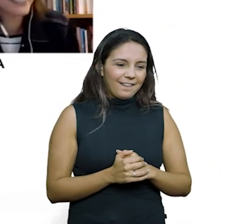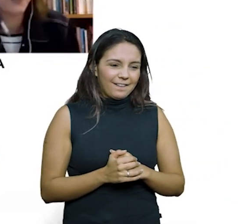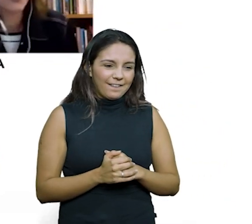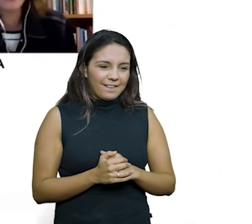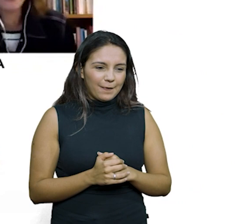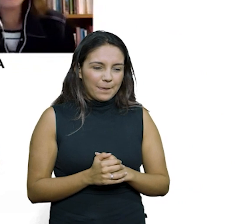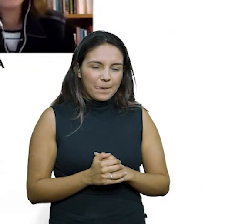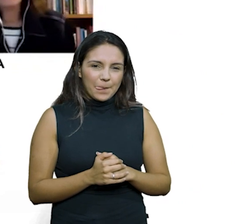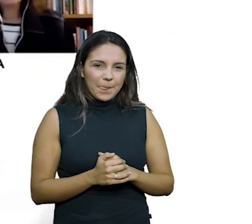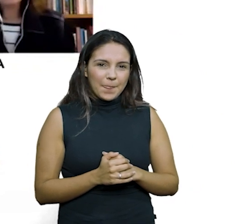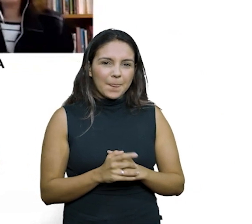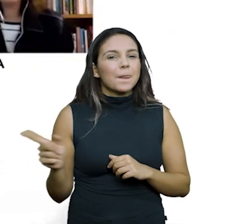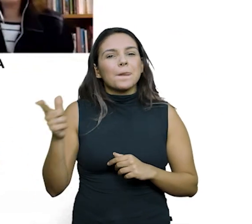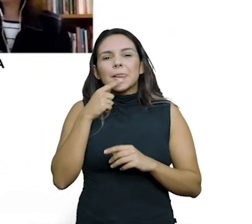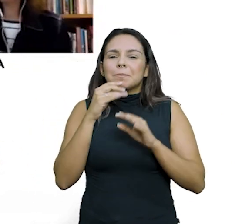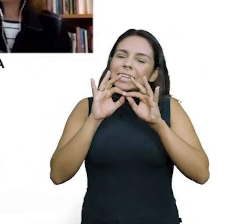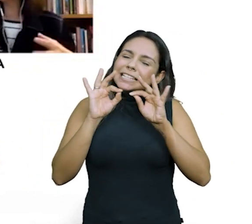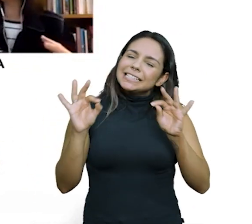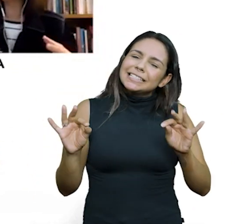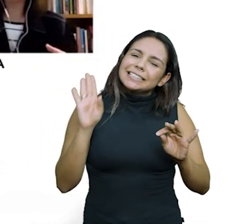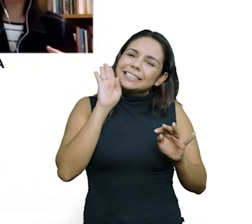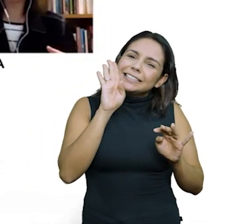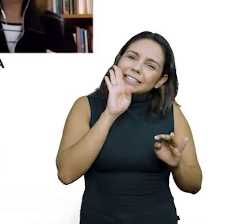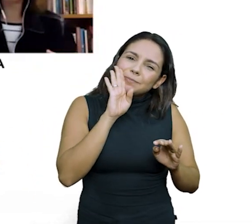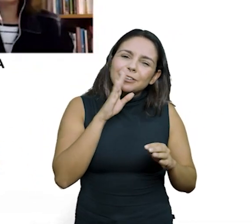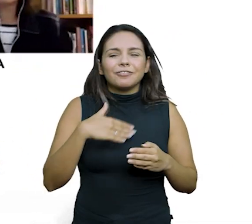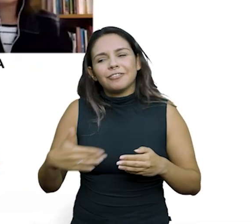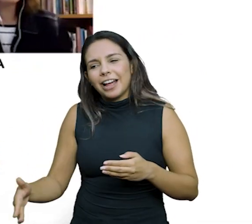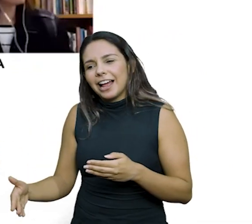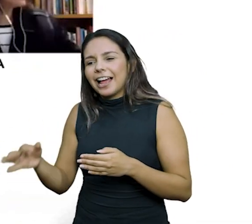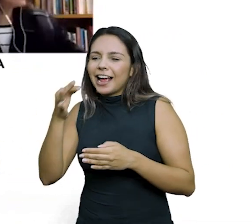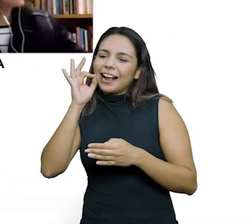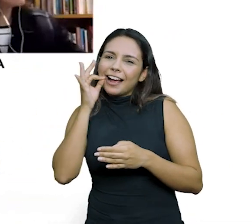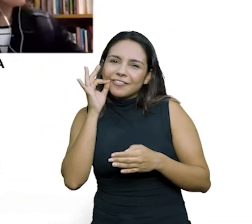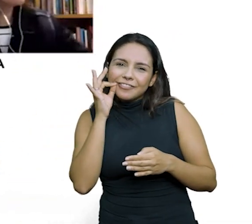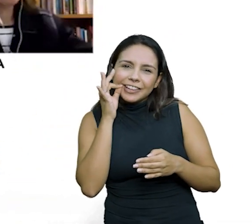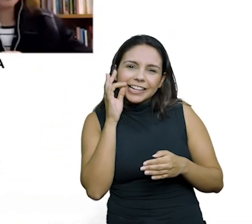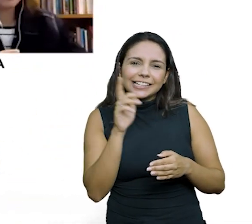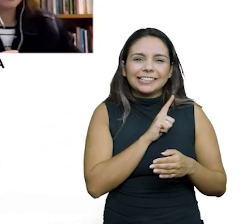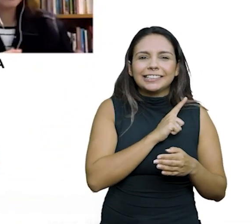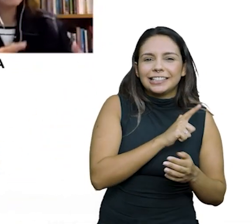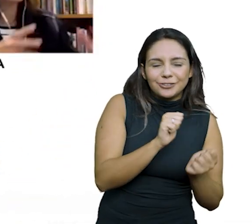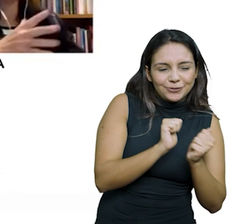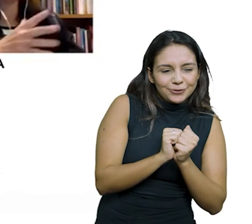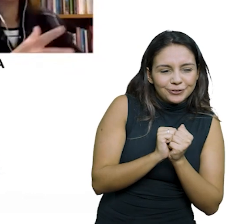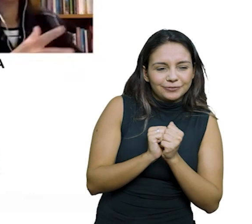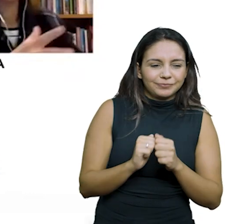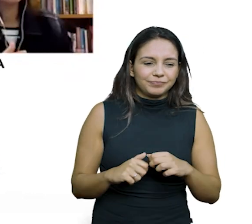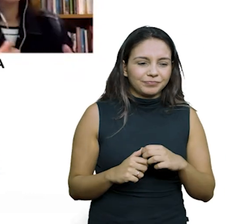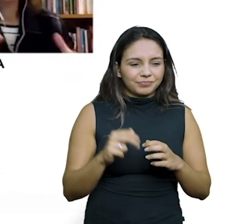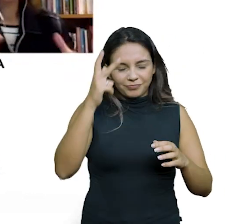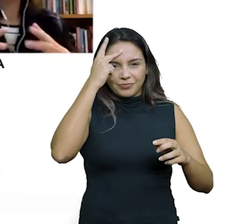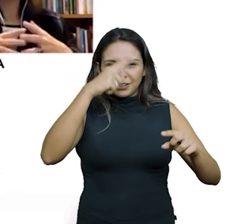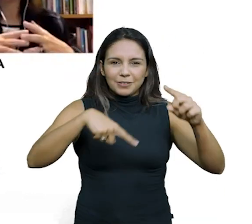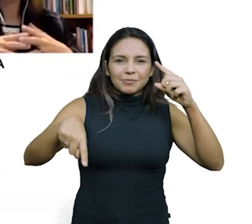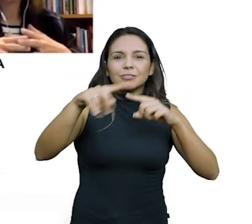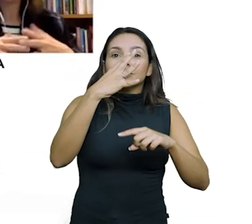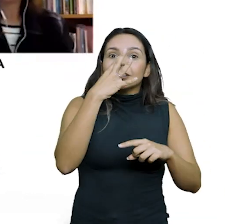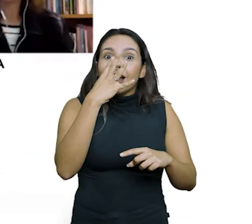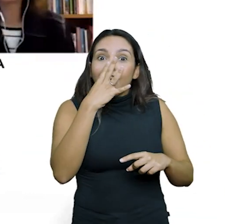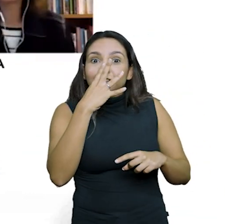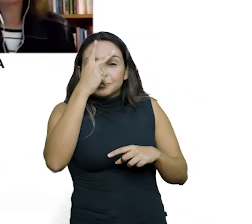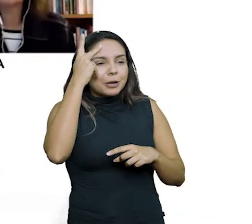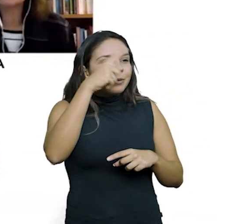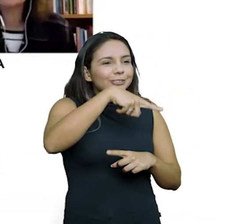incomodado. Então, e ele naquela simpatia, aí você vai no cafezinho, está ali, as pessoas que você